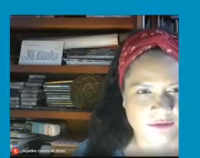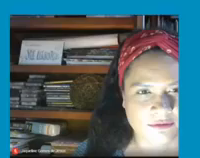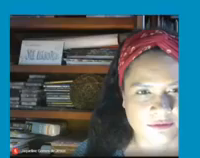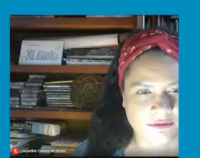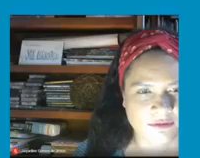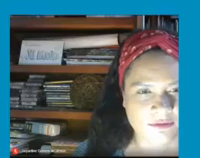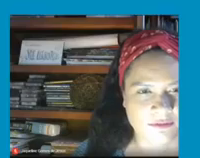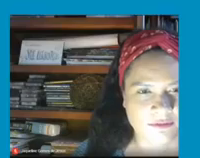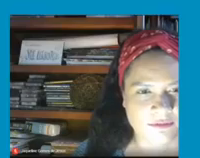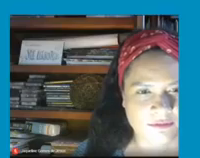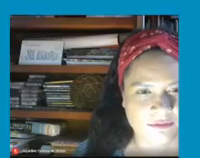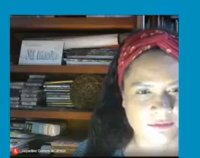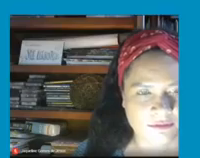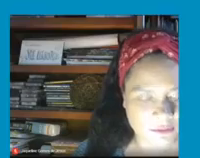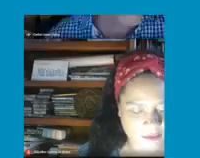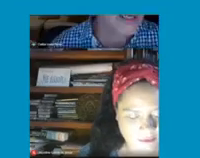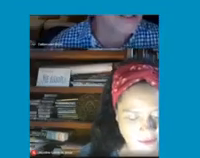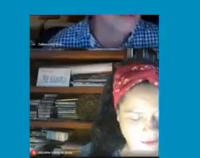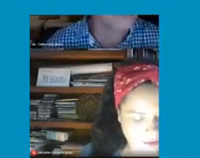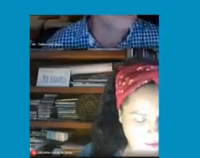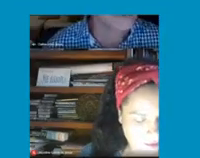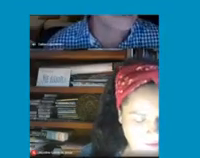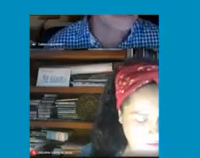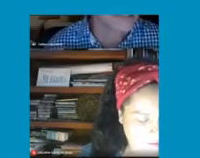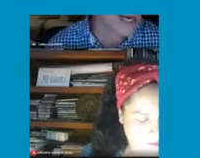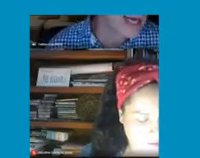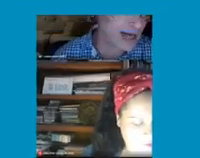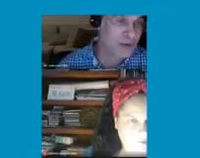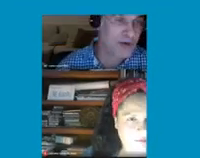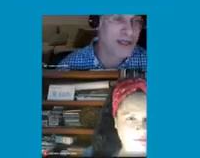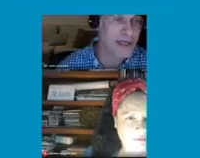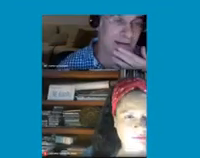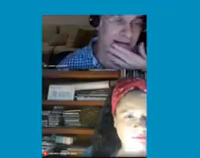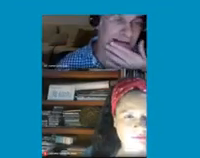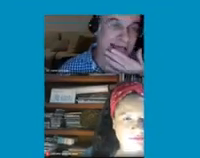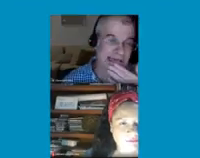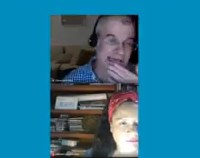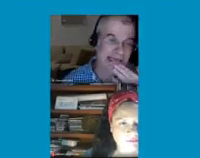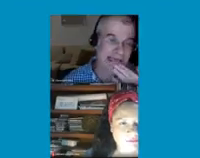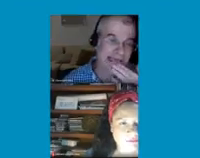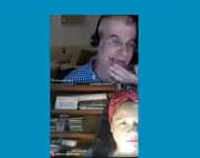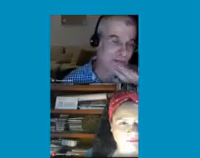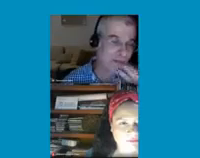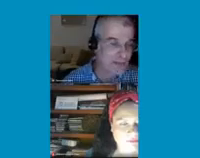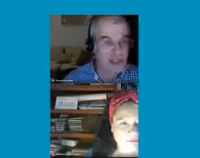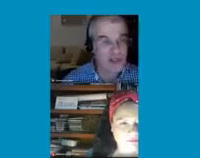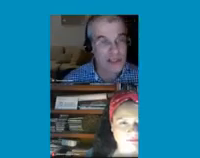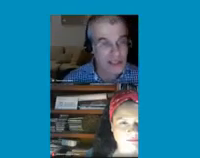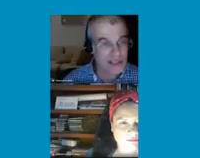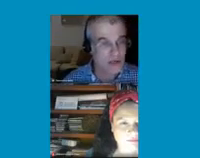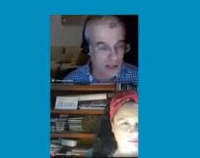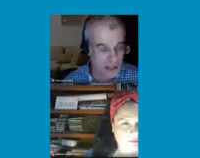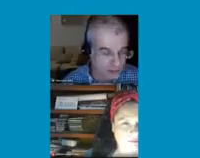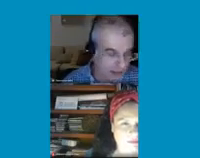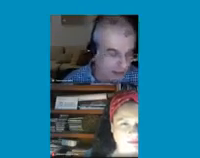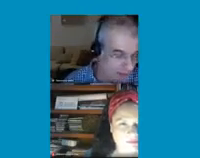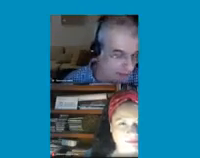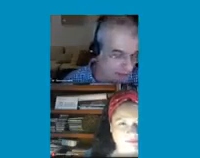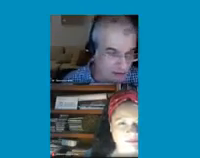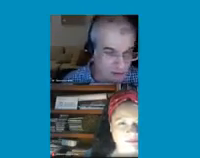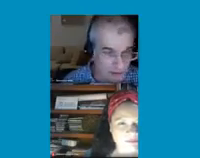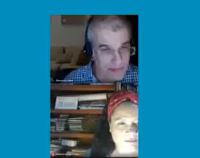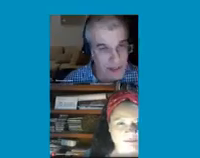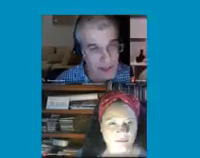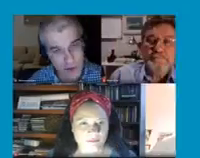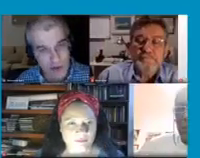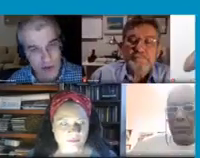fala sobre a história do direito, né? Naquela época, né? Que era uma época de mudança no direito penal